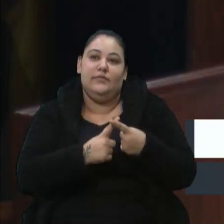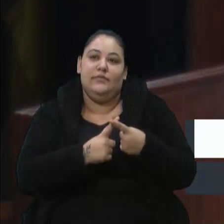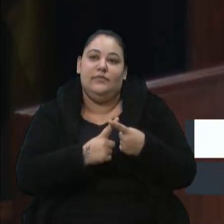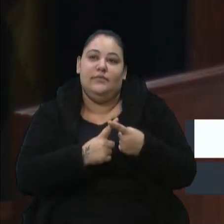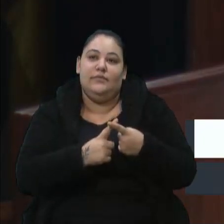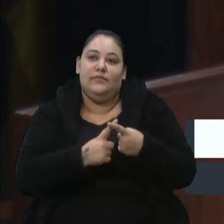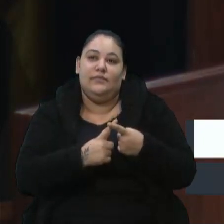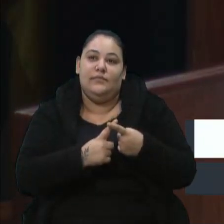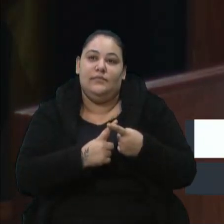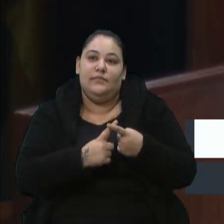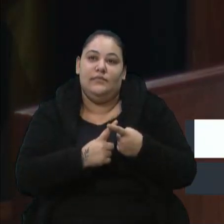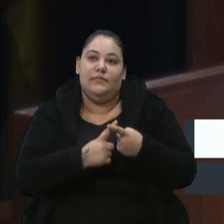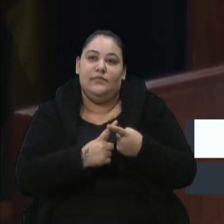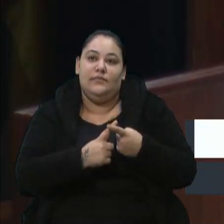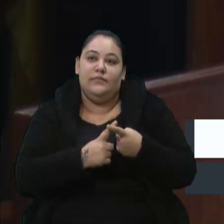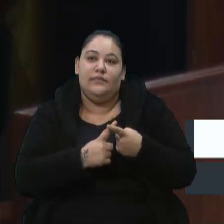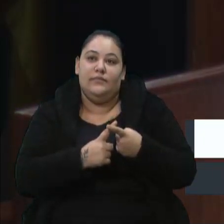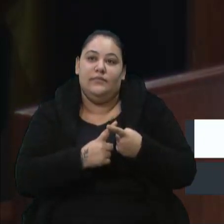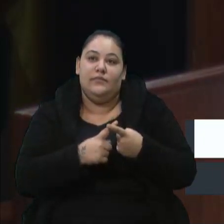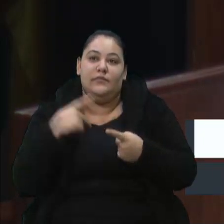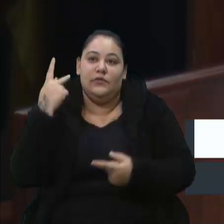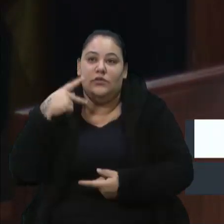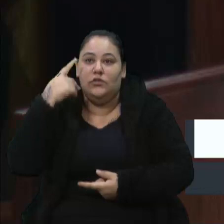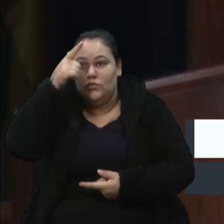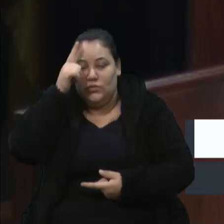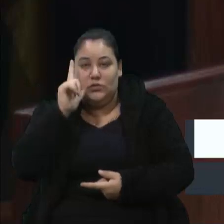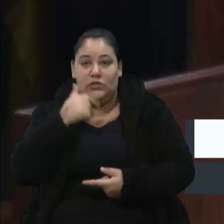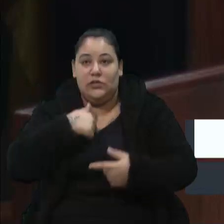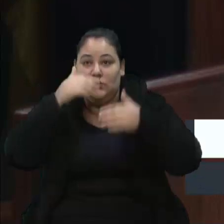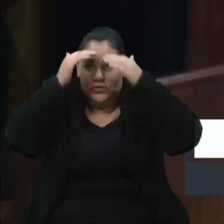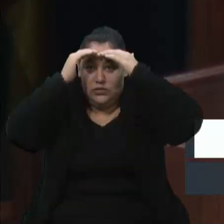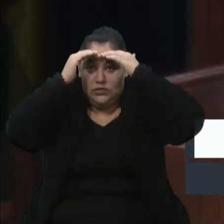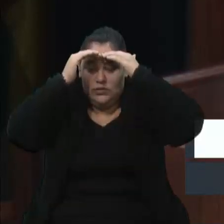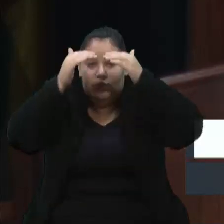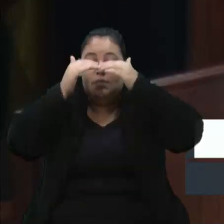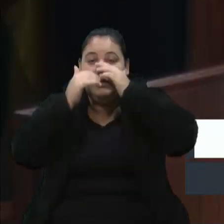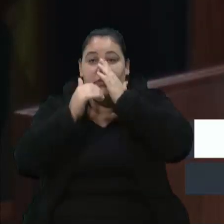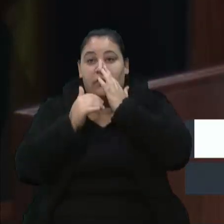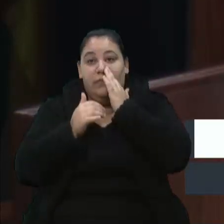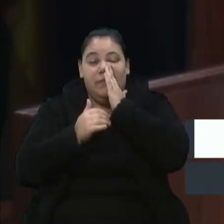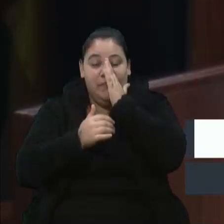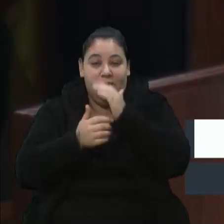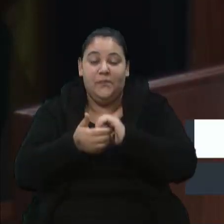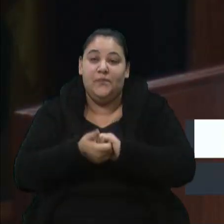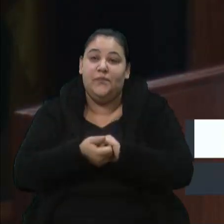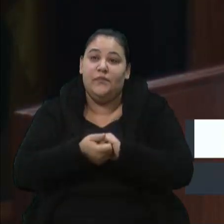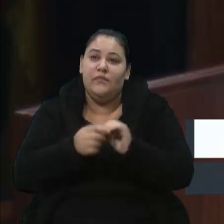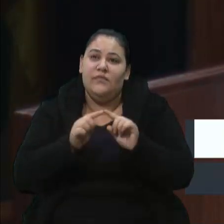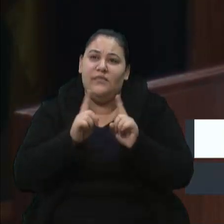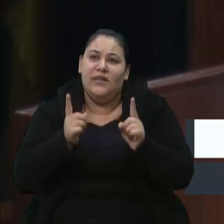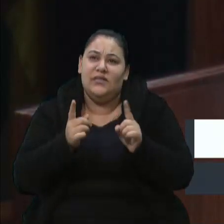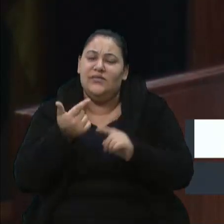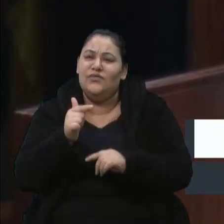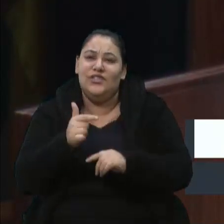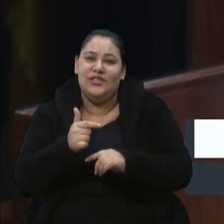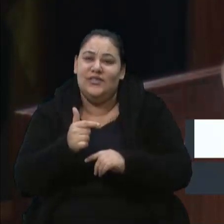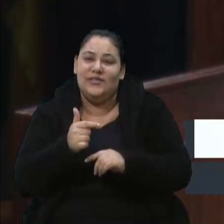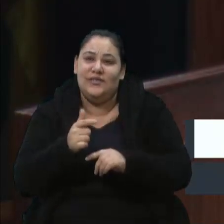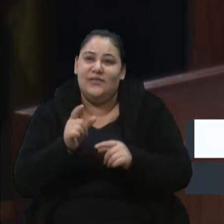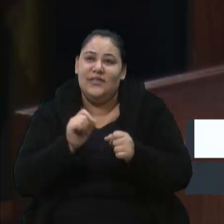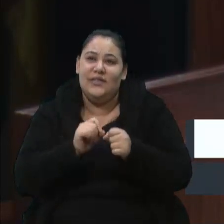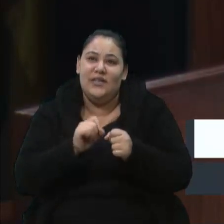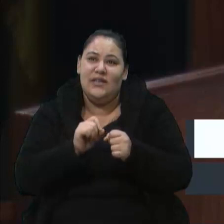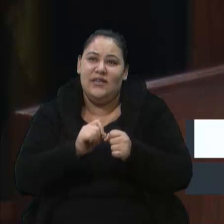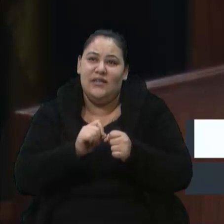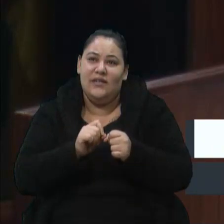E aí o senhor vereador Lucas, eu respeito, e claro, é um pronome de tratamento, mas assim, não tinha necessidade de fazer tudo aquilo. Me chame